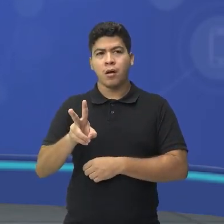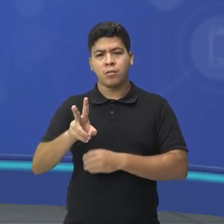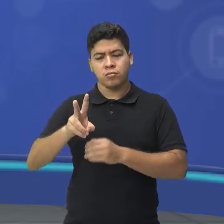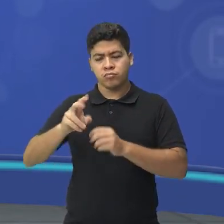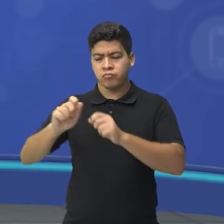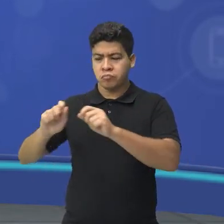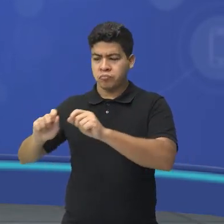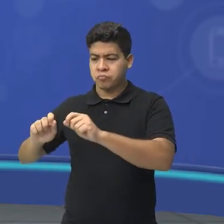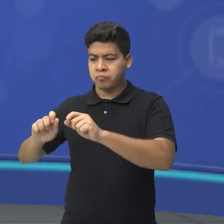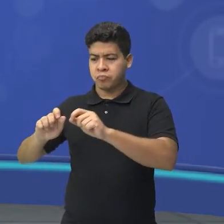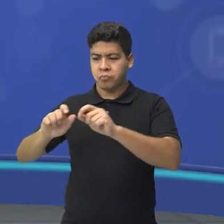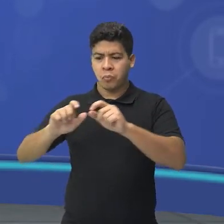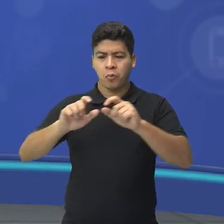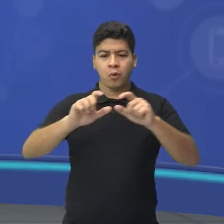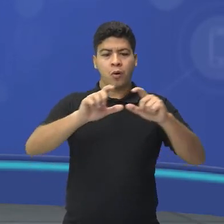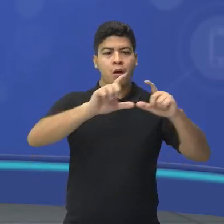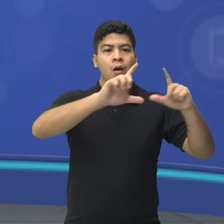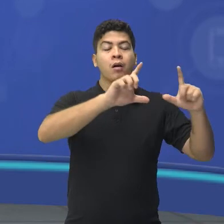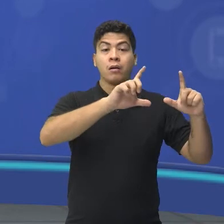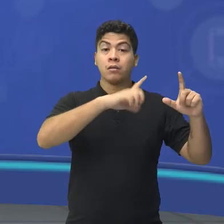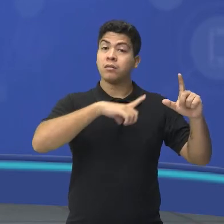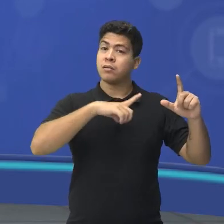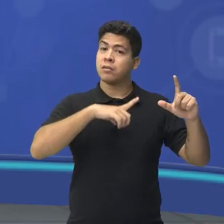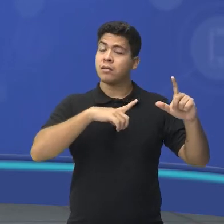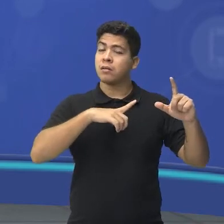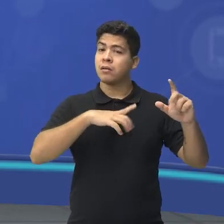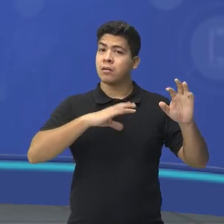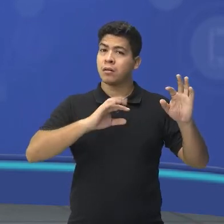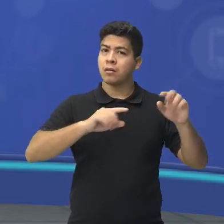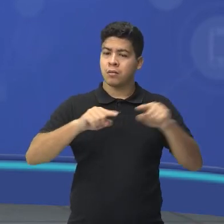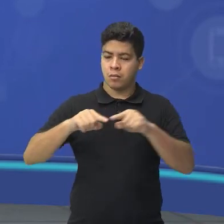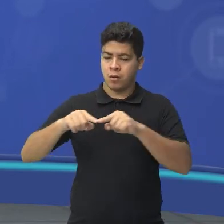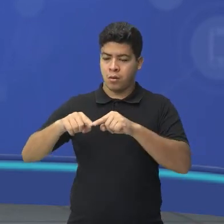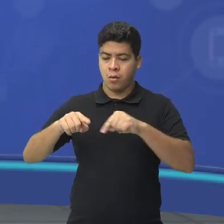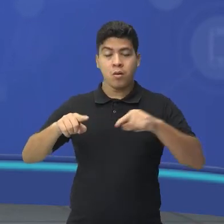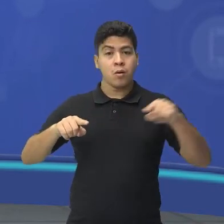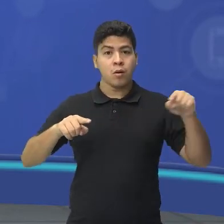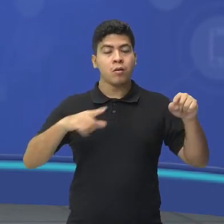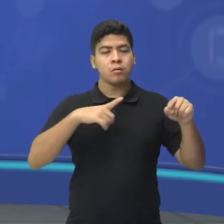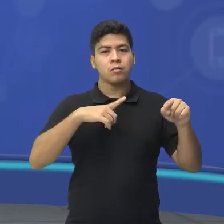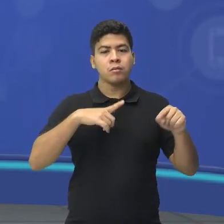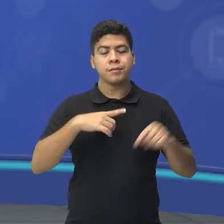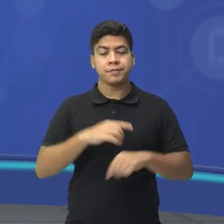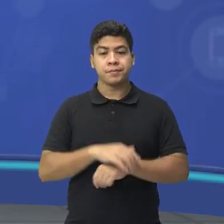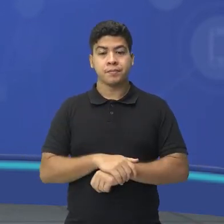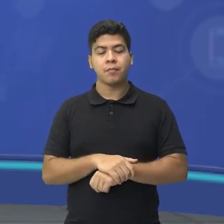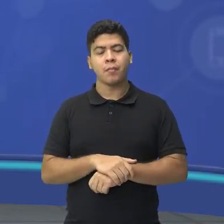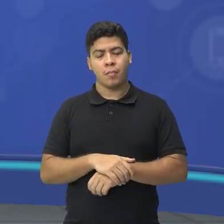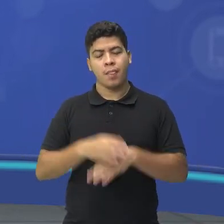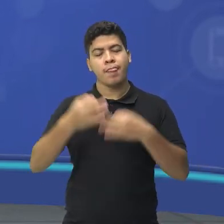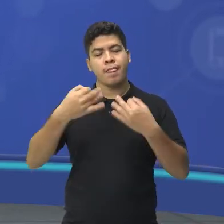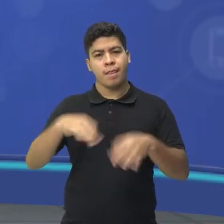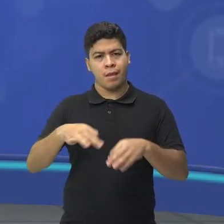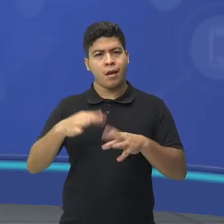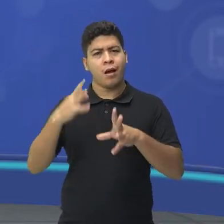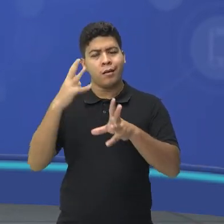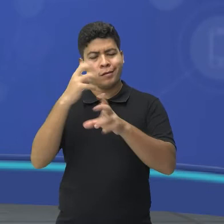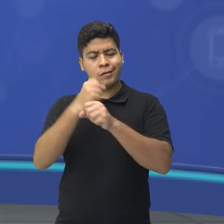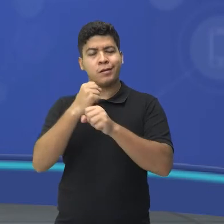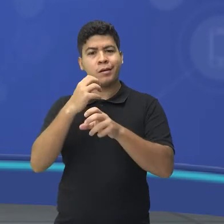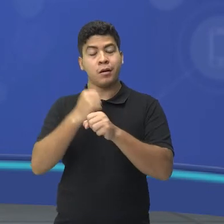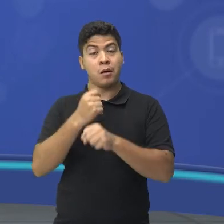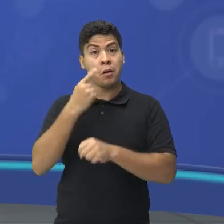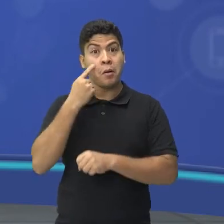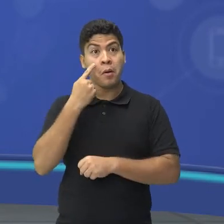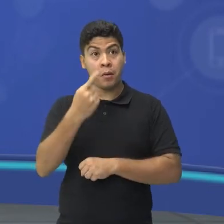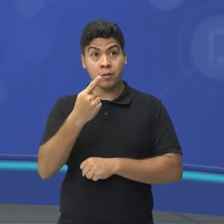aumenta com o tempo uniformemente, descrevendo assim o movimento uniformemente variado. Nós vamos já resolver esse exemplo aí, porque agora